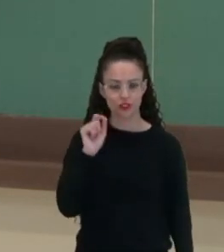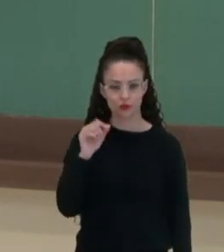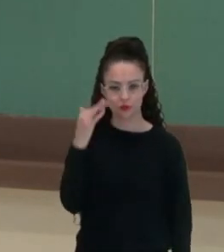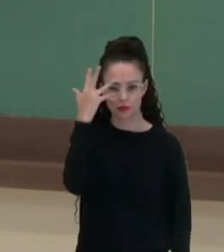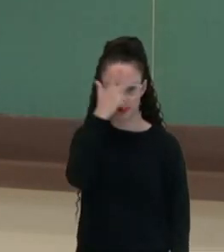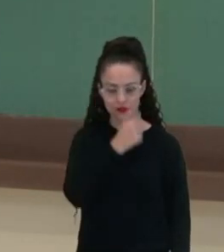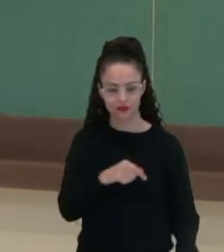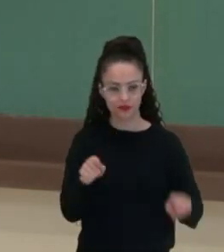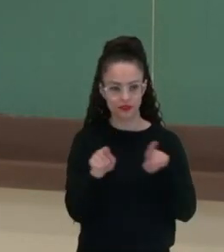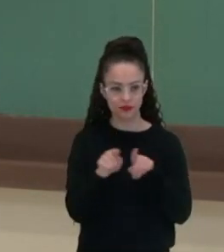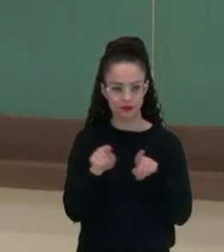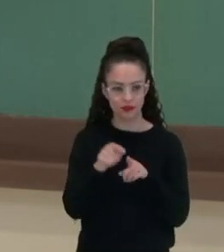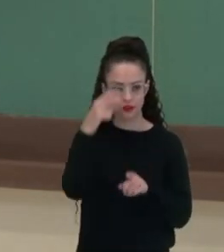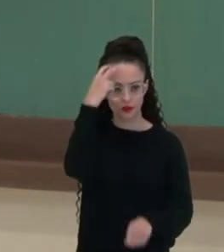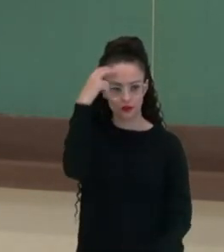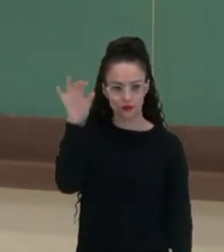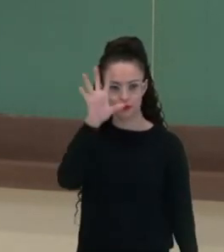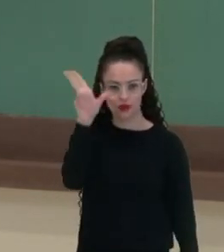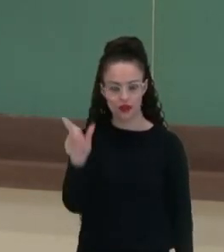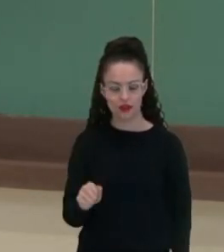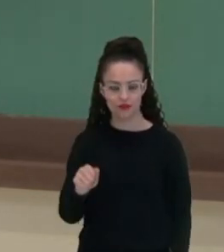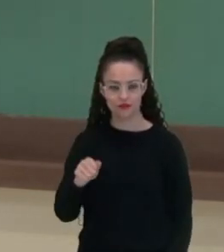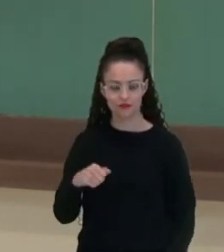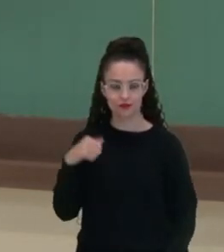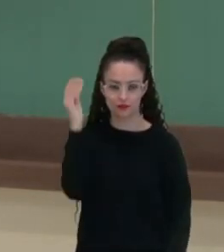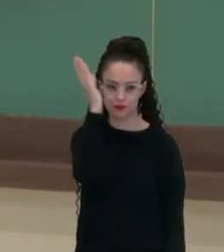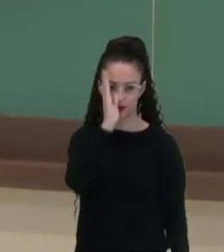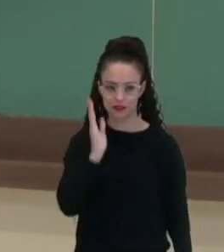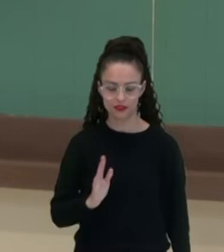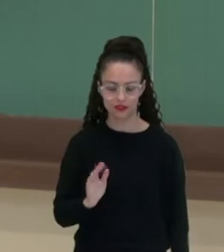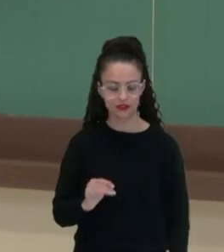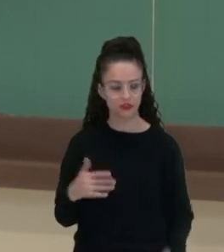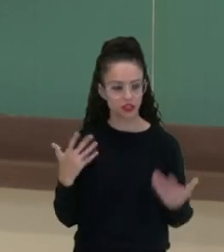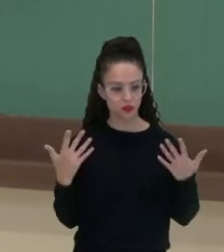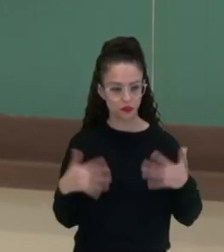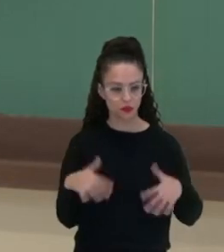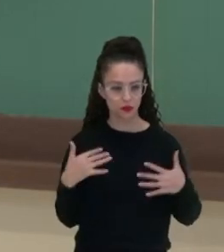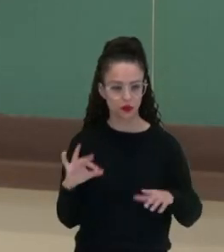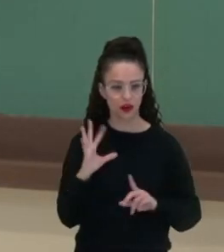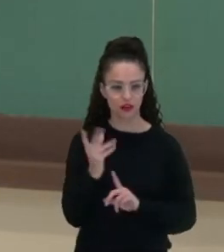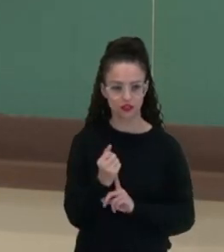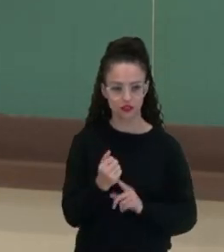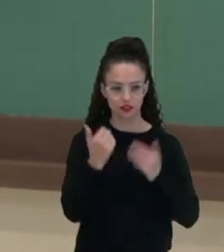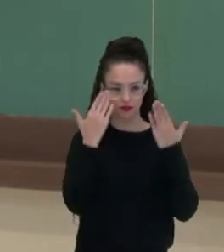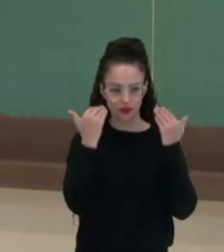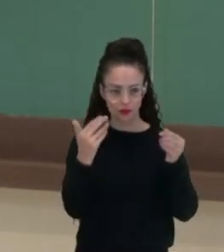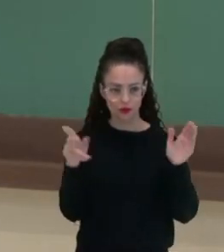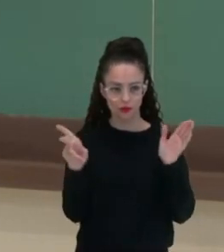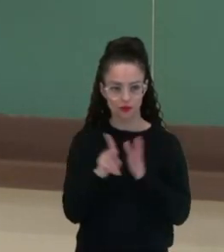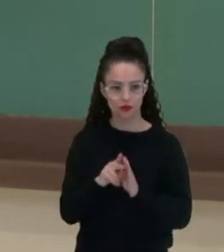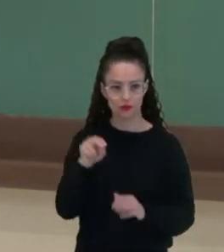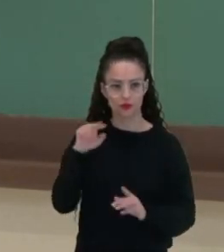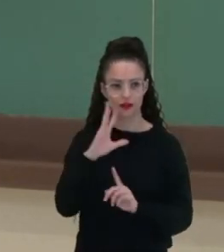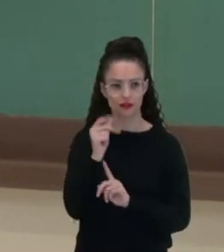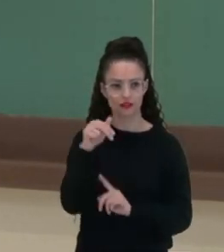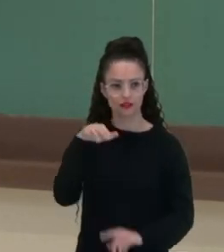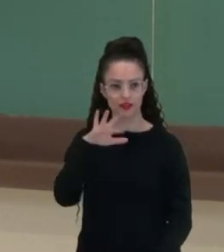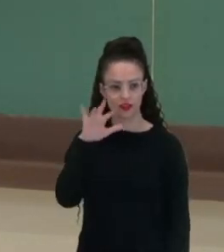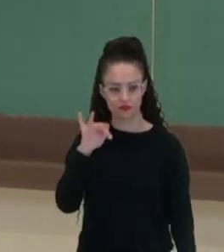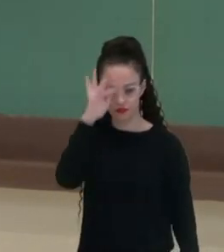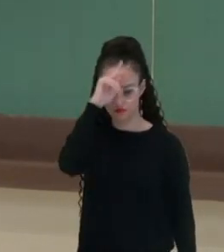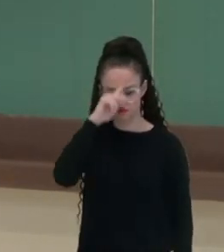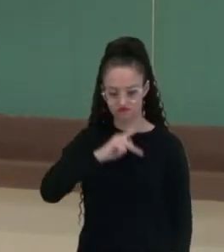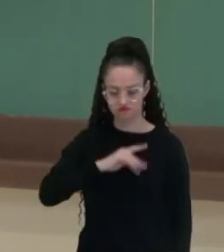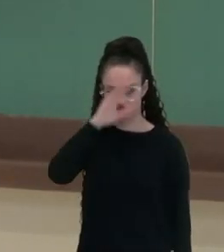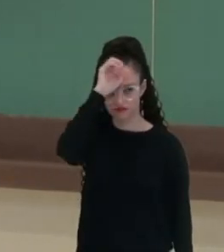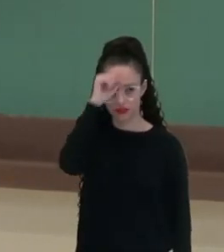beleza também da cultura afro-brasileira, né? Então, grandes artistas aí da arte naif, artistas autodidatas, né?